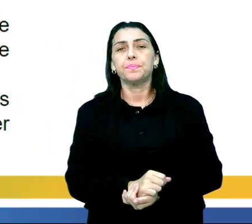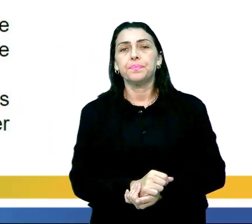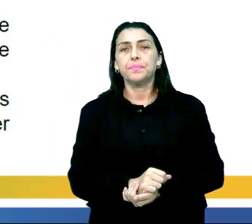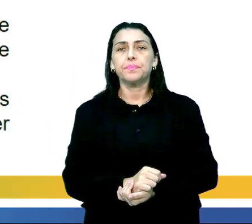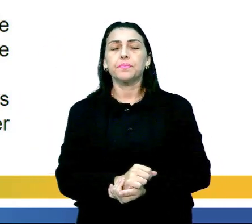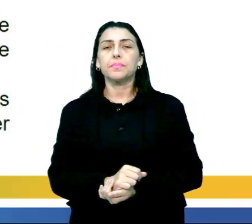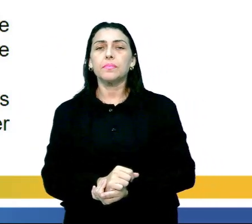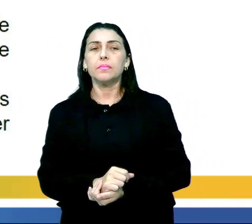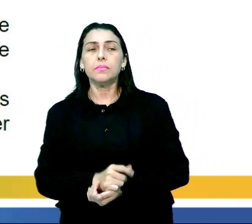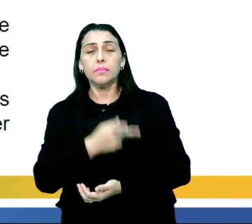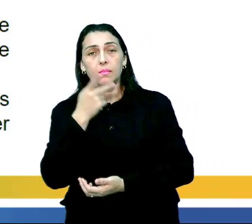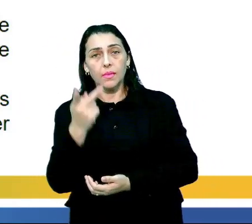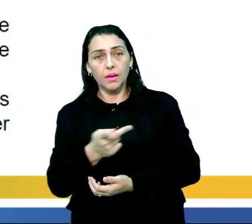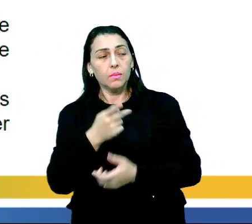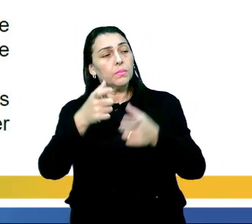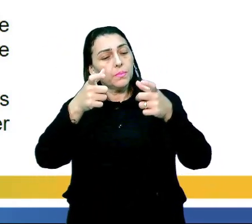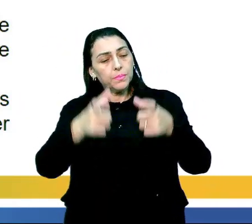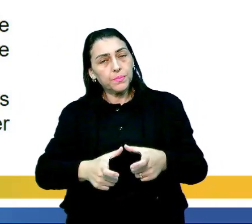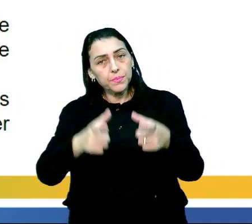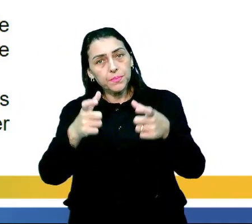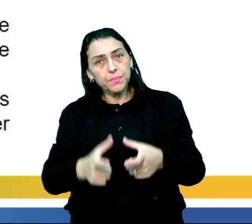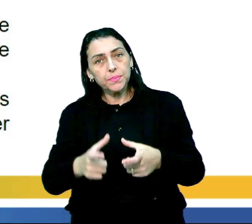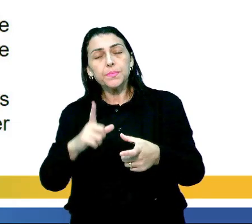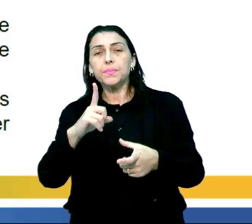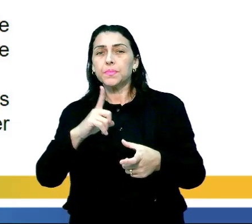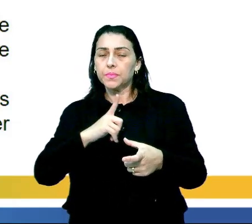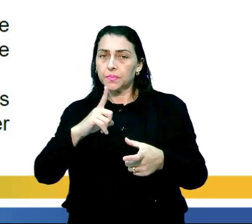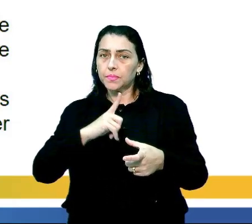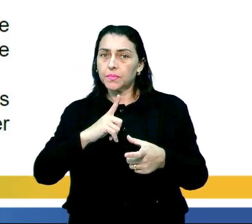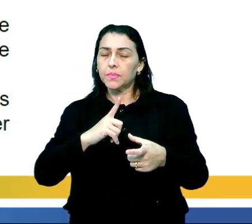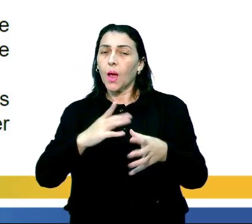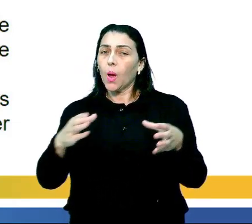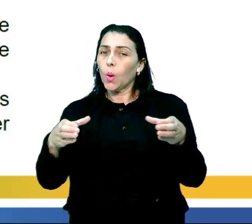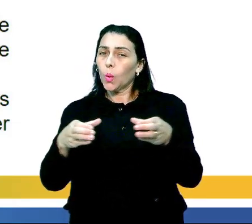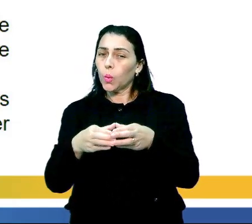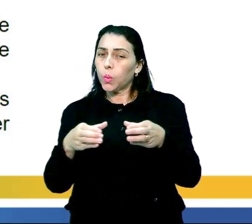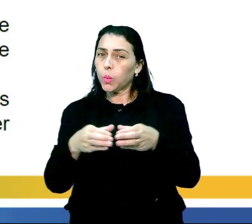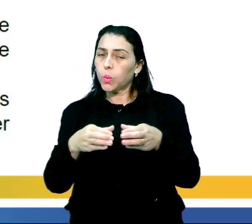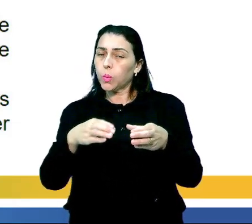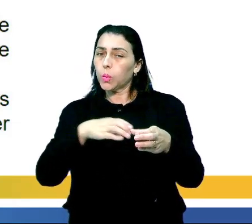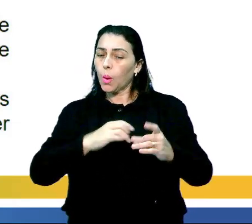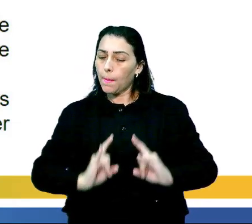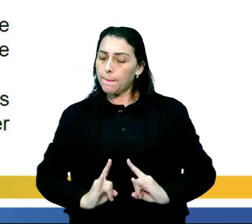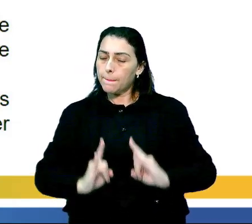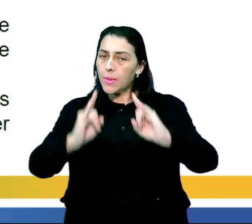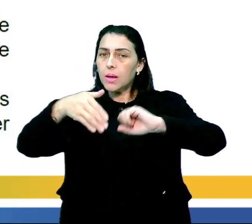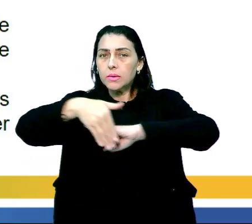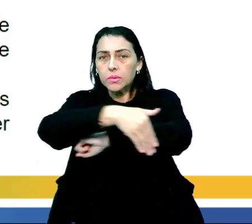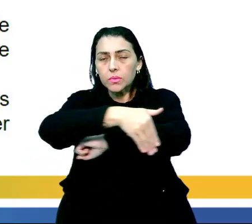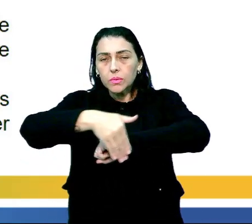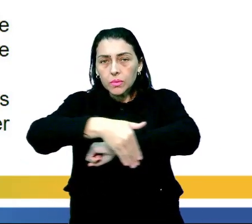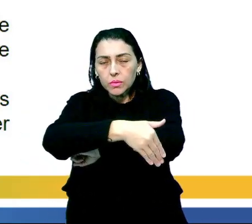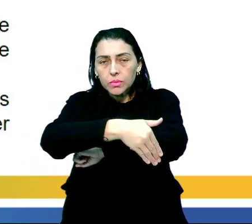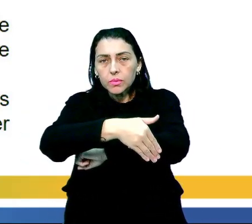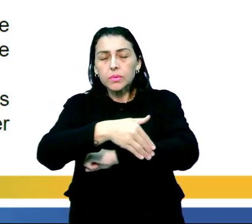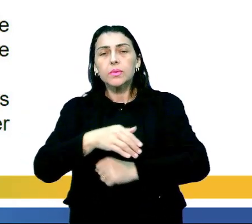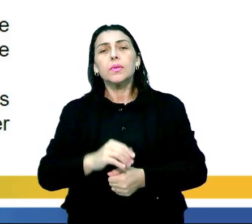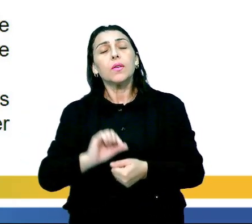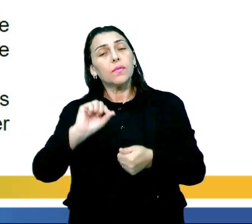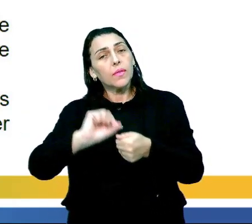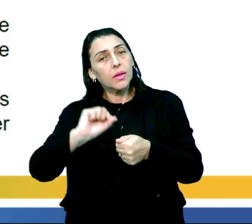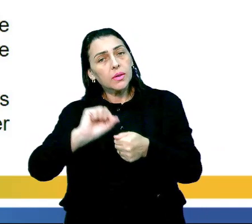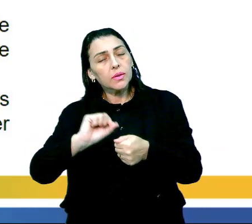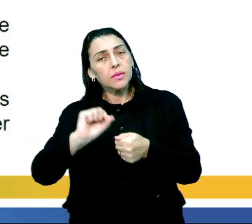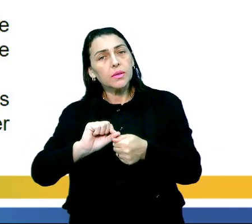está falando de um local que tem grandes aglomerações urbanas, prédios, asfaltos, e que vai